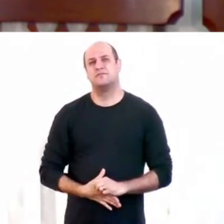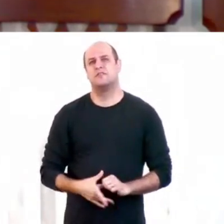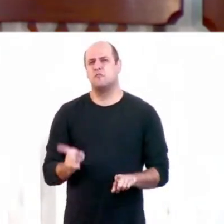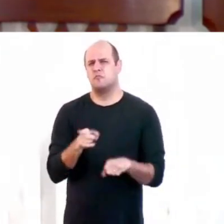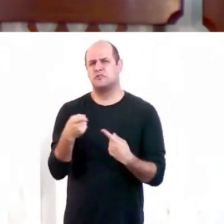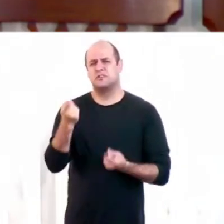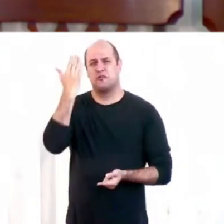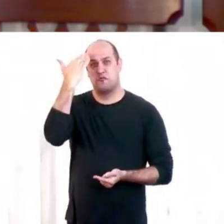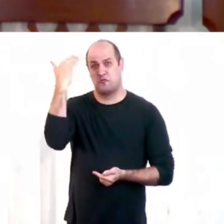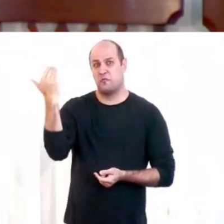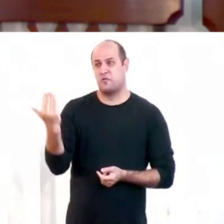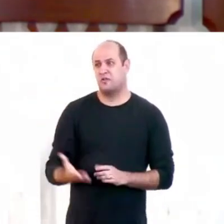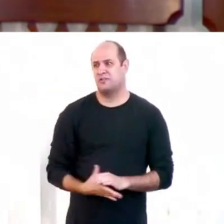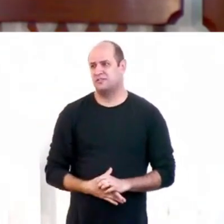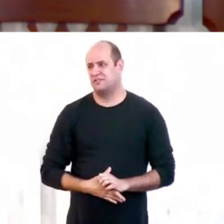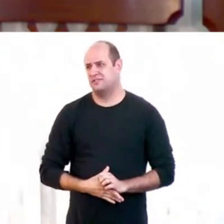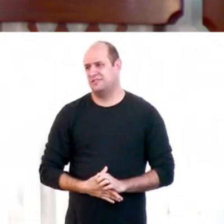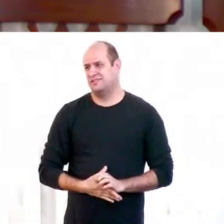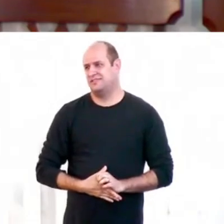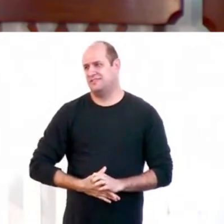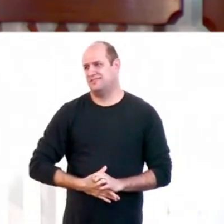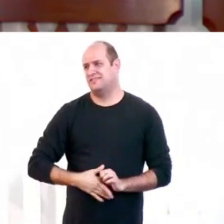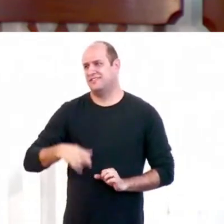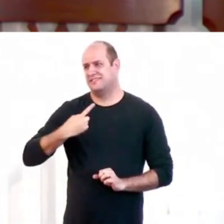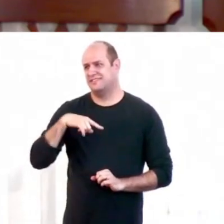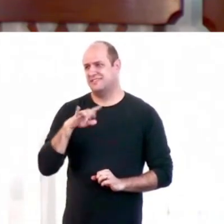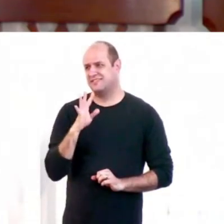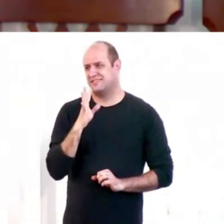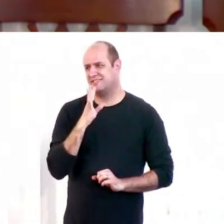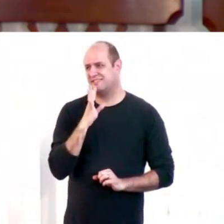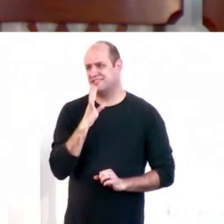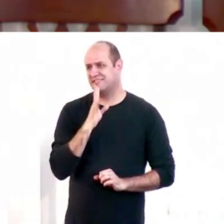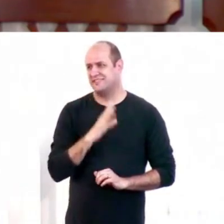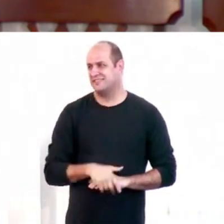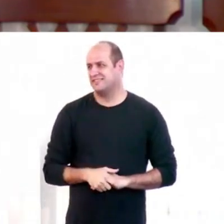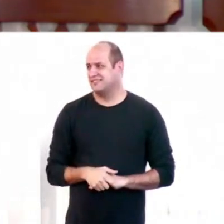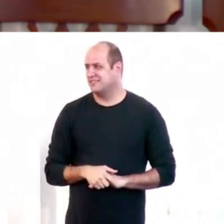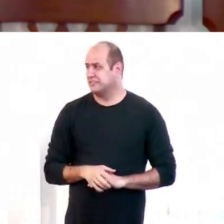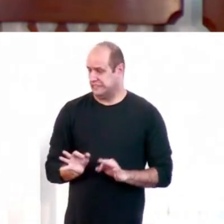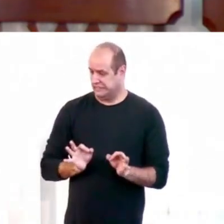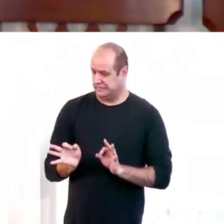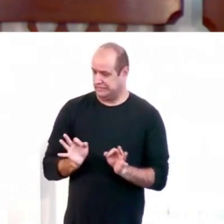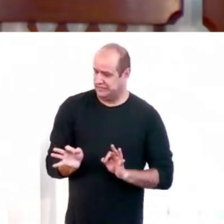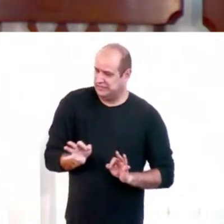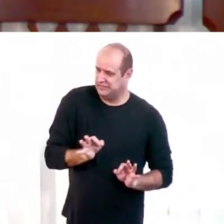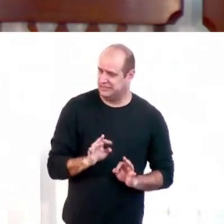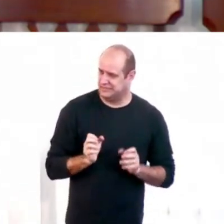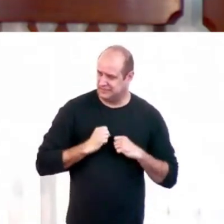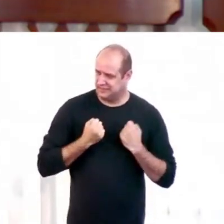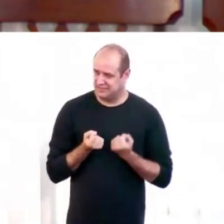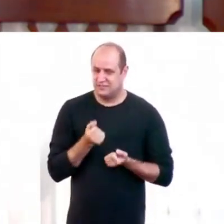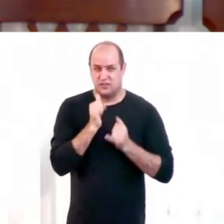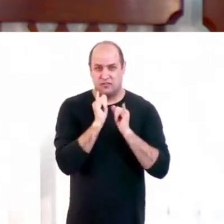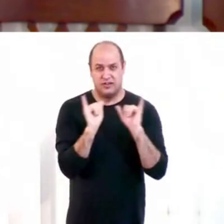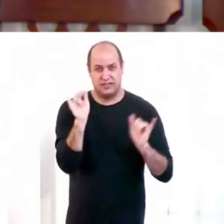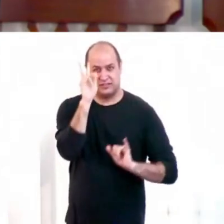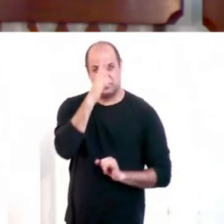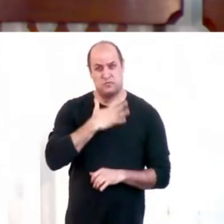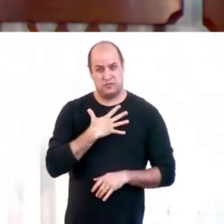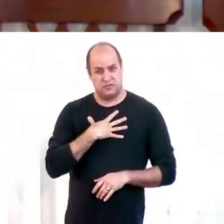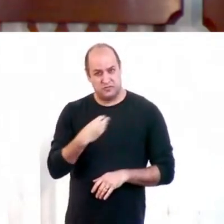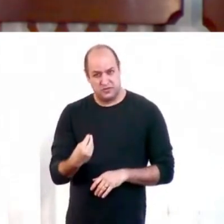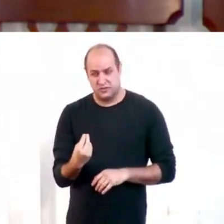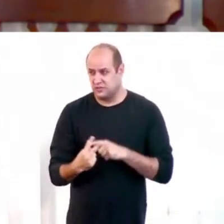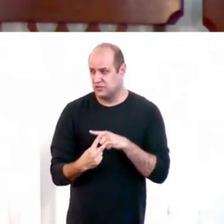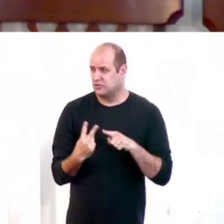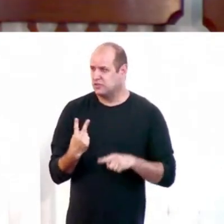famoso, que todos nós conhecemos. Enquanto eles estão chegando todos acanhados, eu vou contar que minha filha e meu filho têm